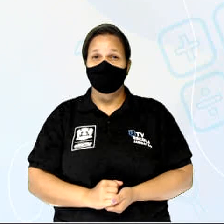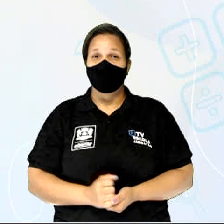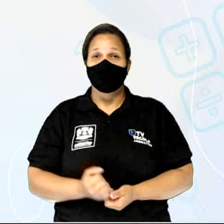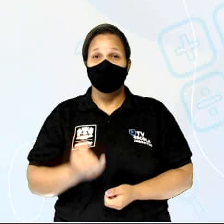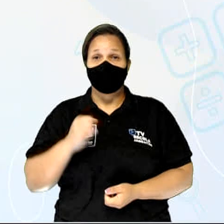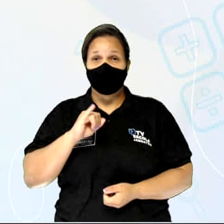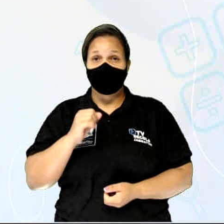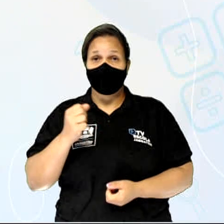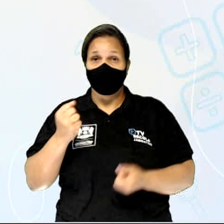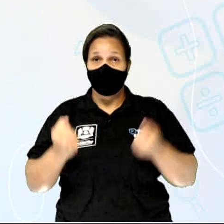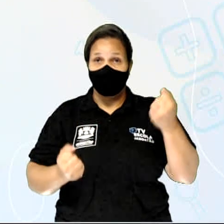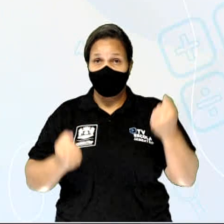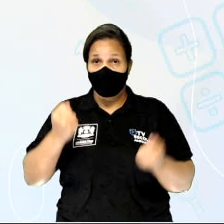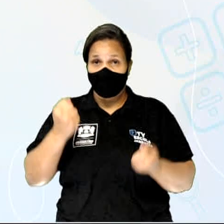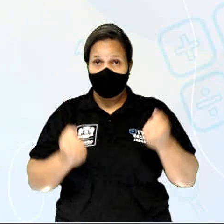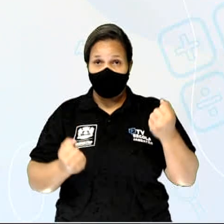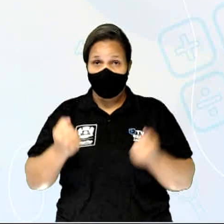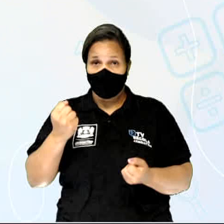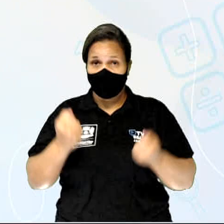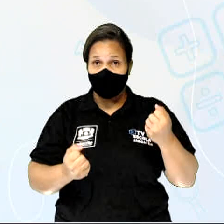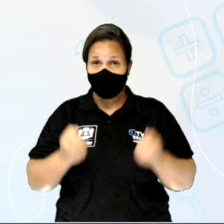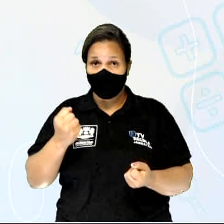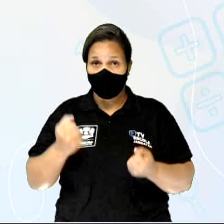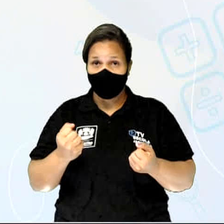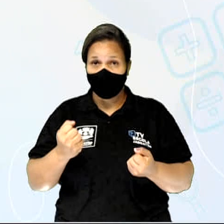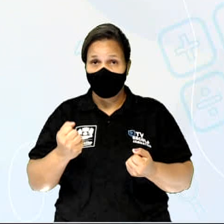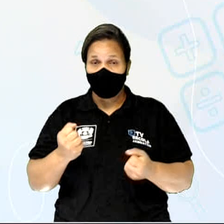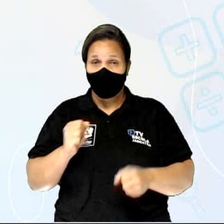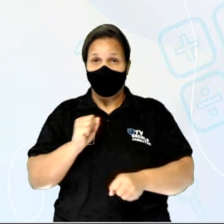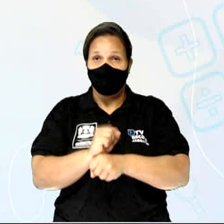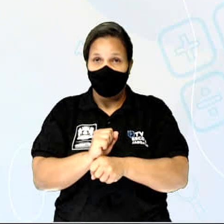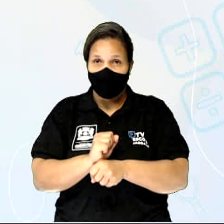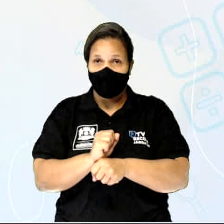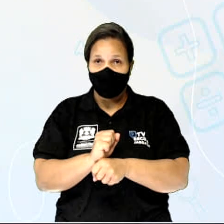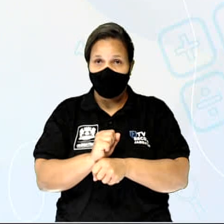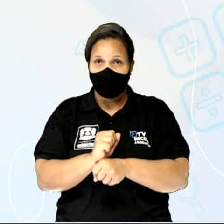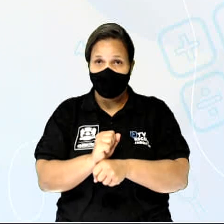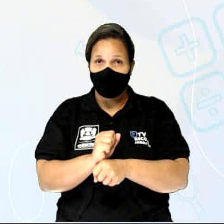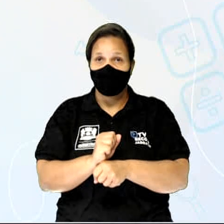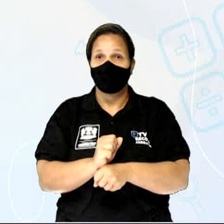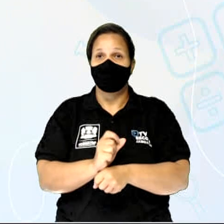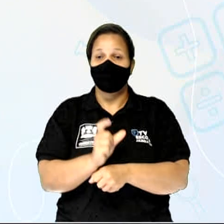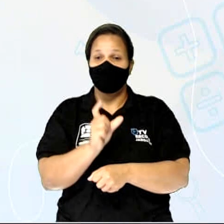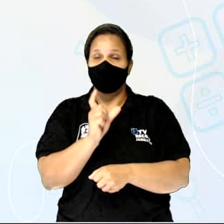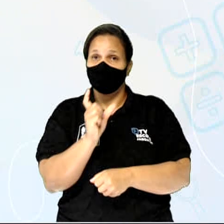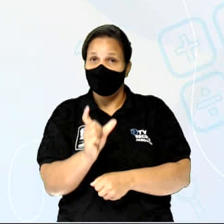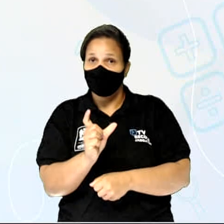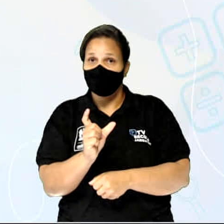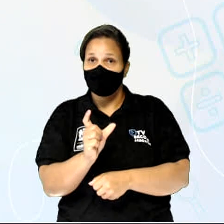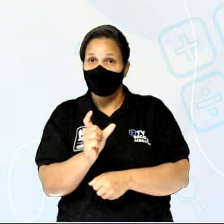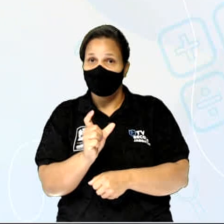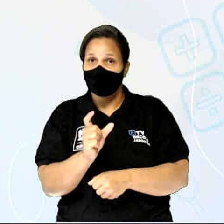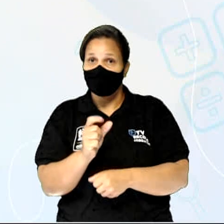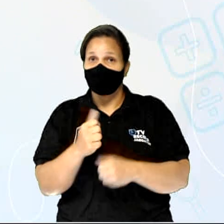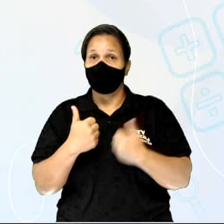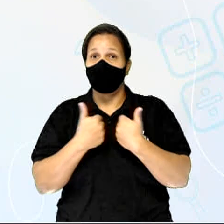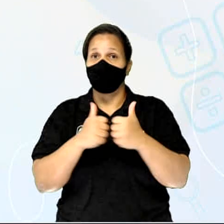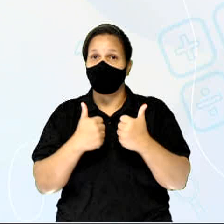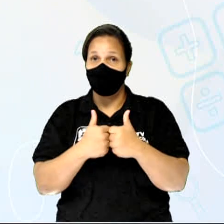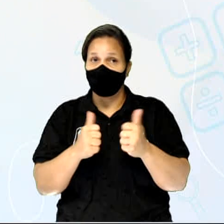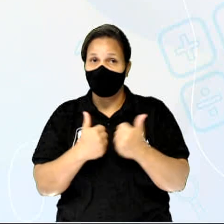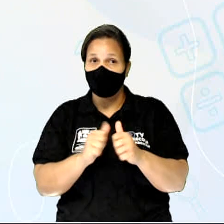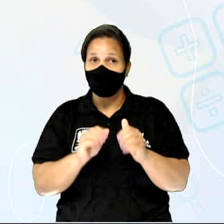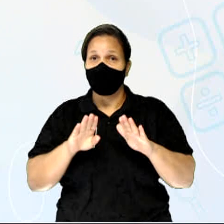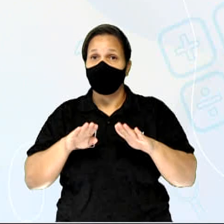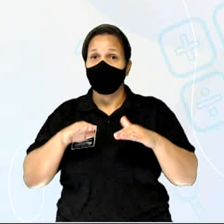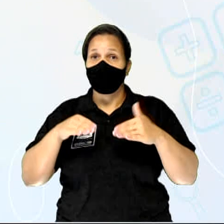funcionar, ela de ônibus. No caso aí dessa sentença, eu vou usar she will